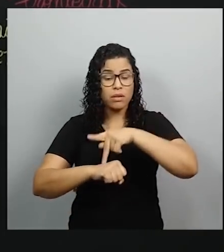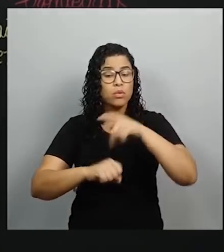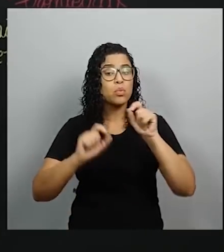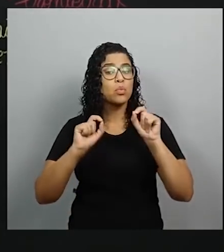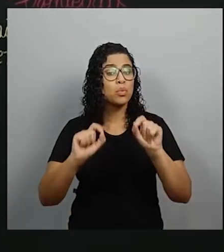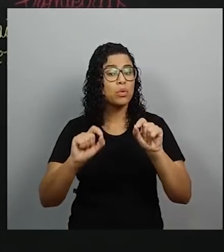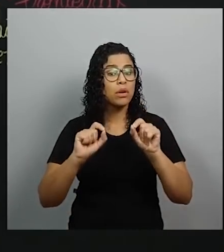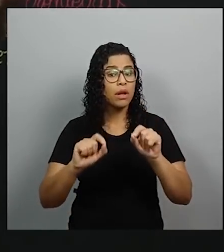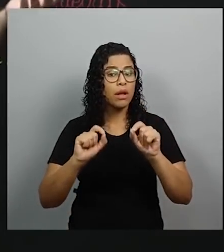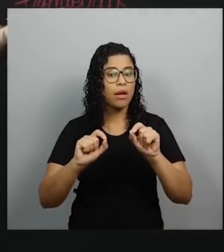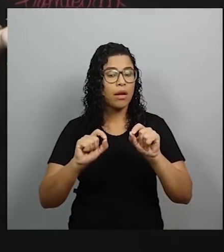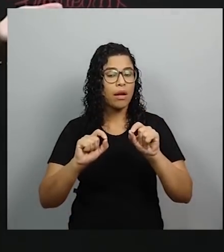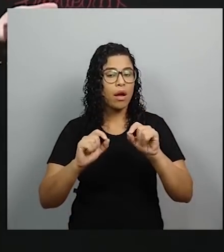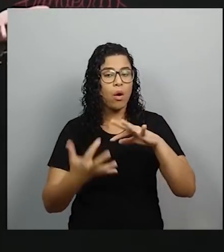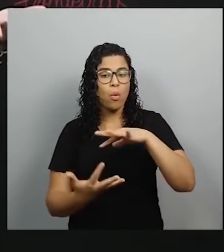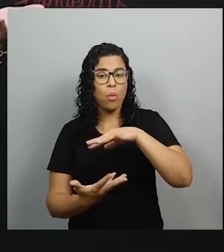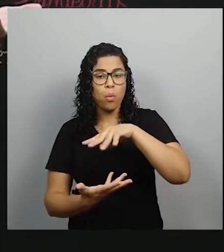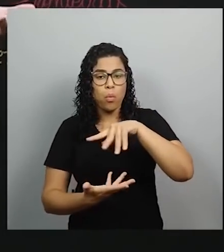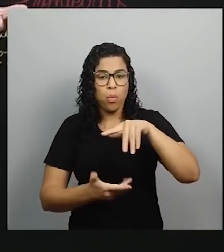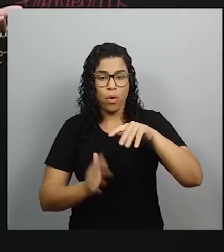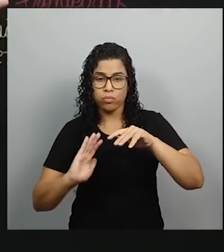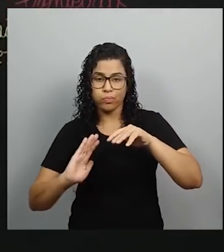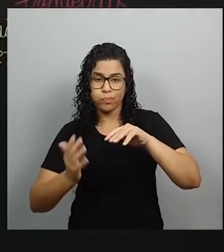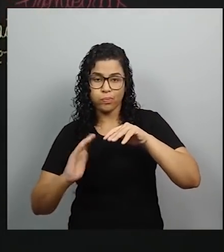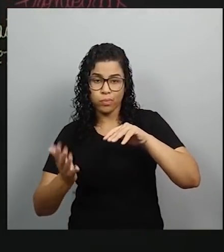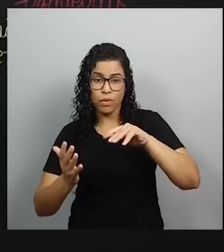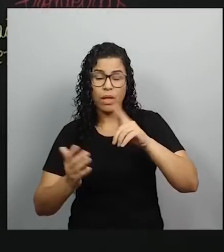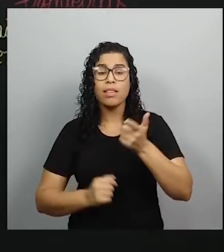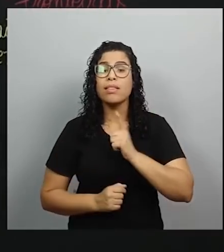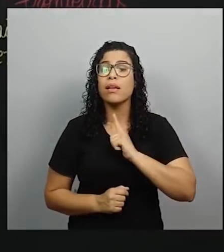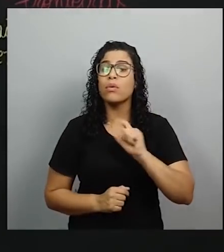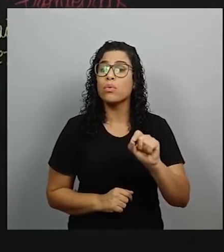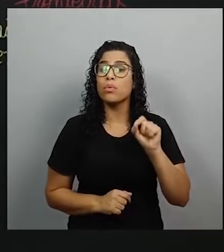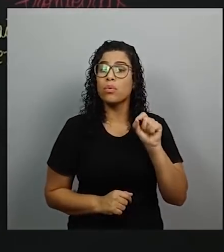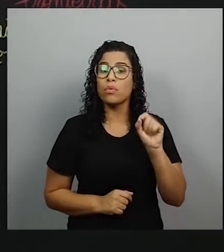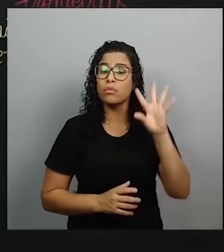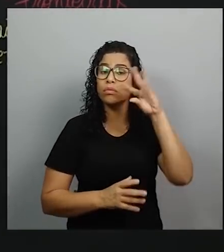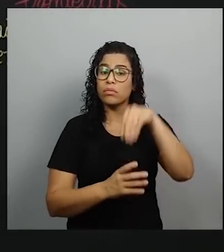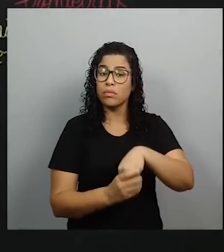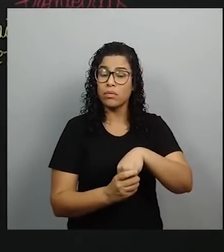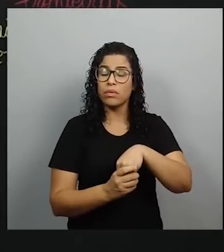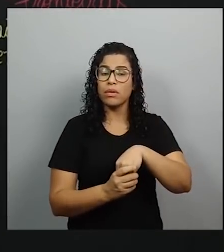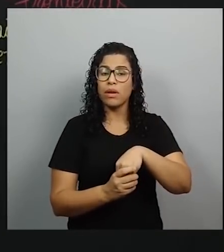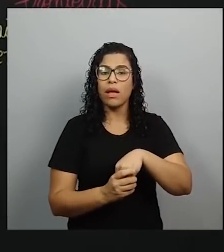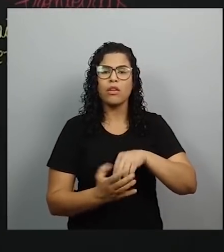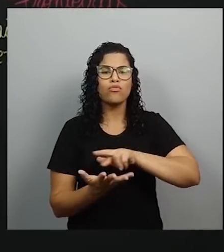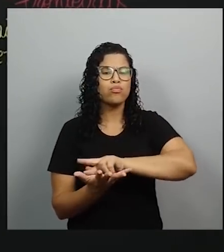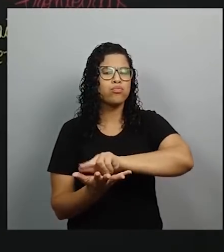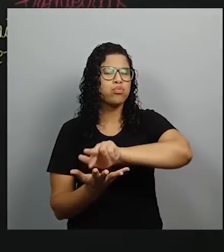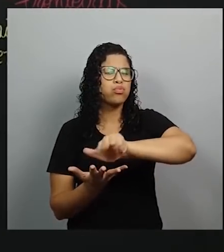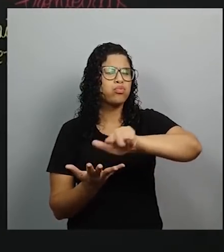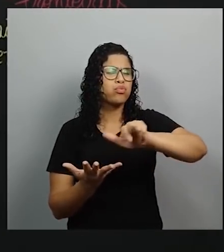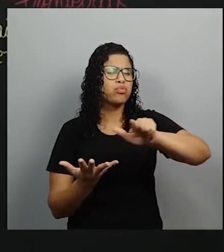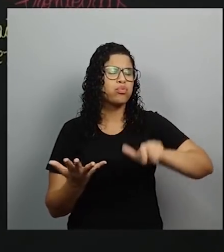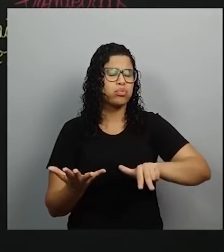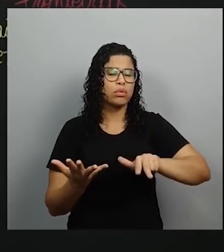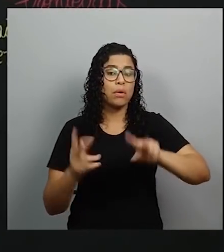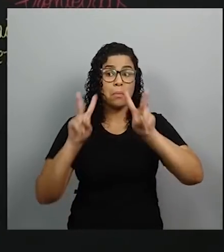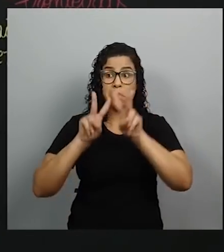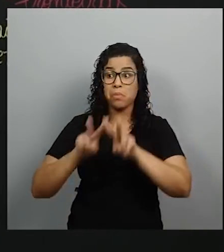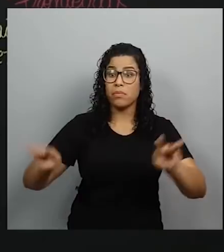então, continentais. E por ter dimensões continentais, nós vamos ter uma diversidade de